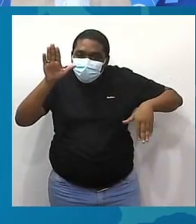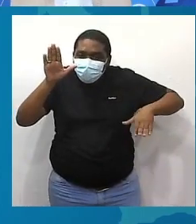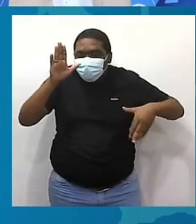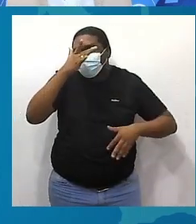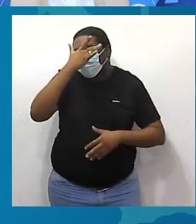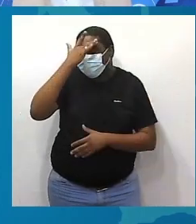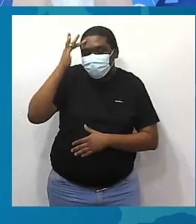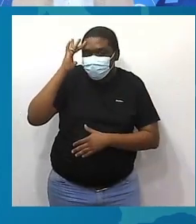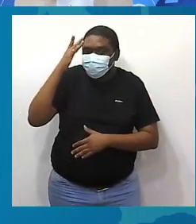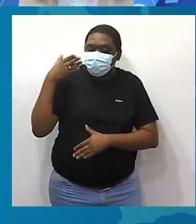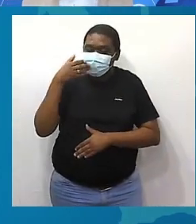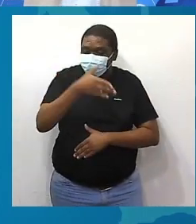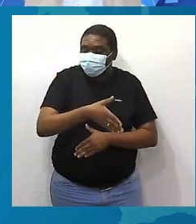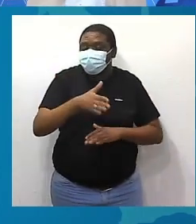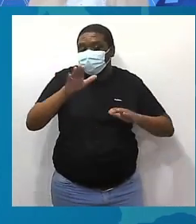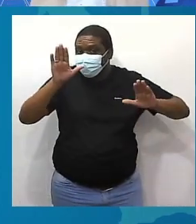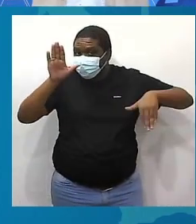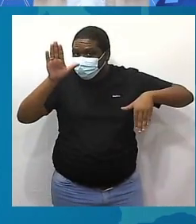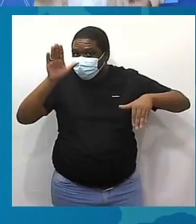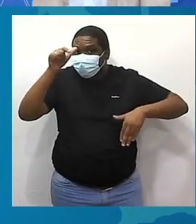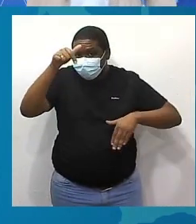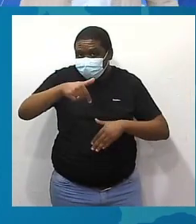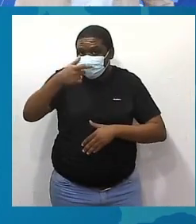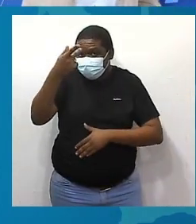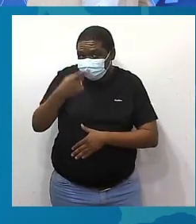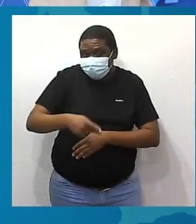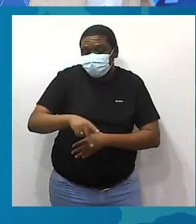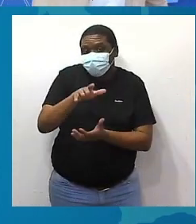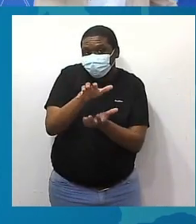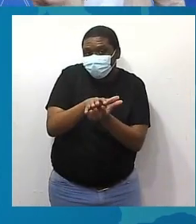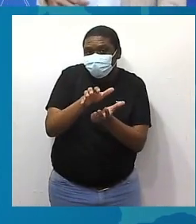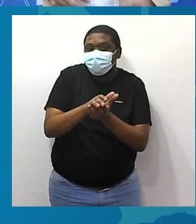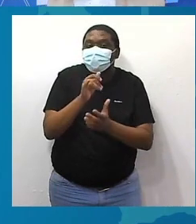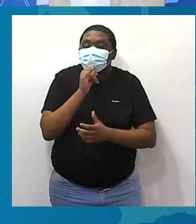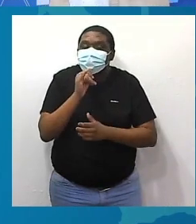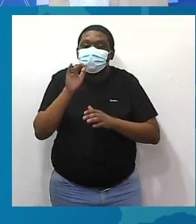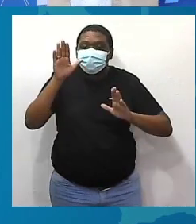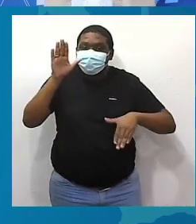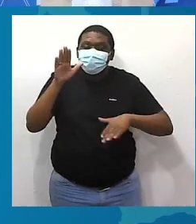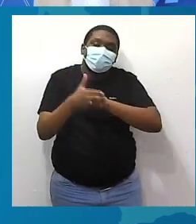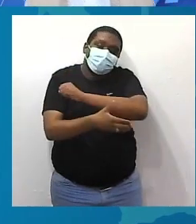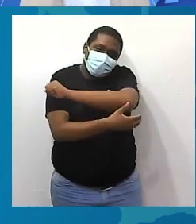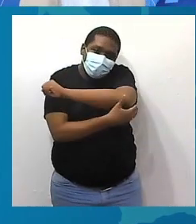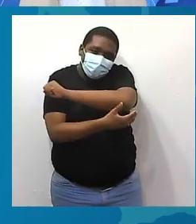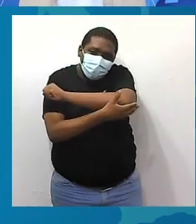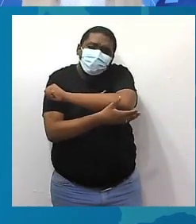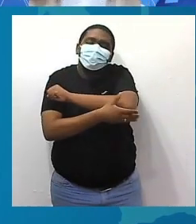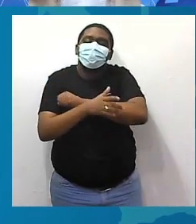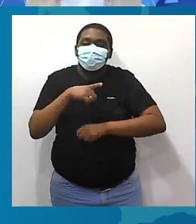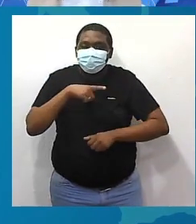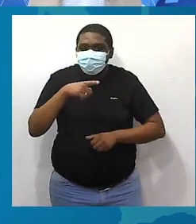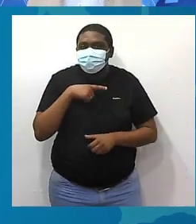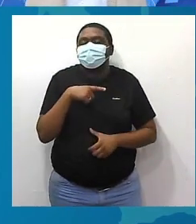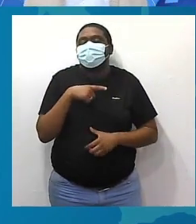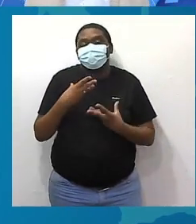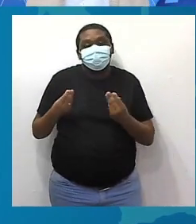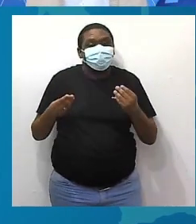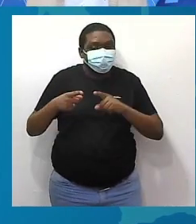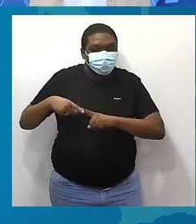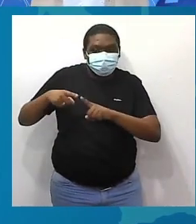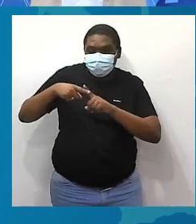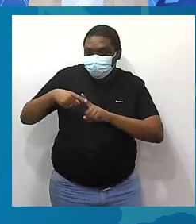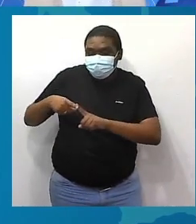que vão ali à praia, principalmente aqui em Pernambuco, quando a gente vai na Praia do Cabo, que a gente encontra diversos tipos de rochas que